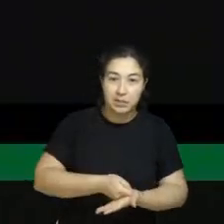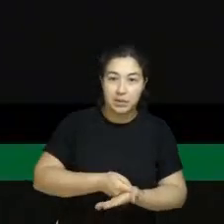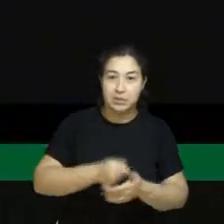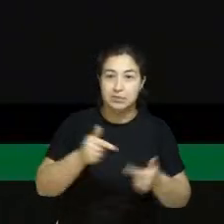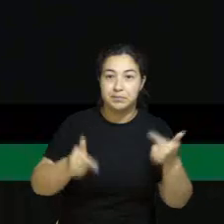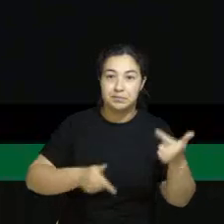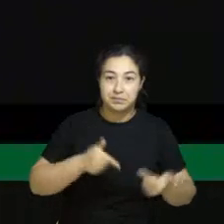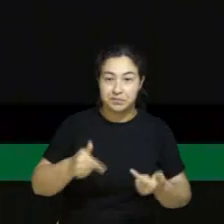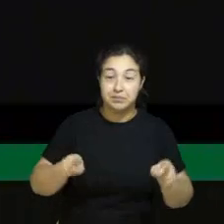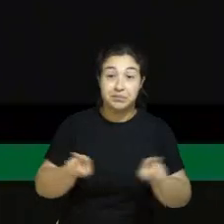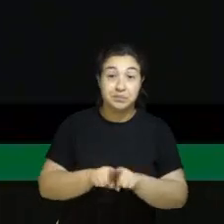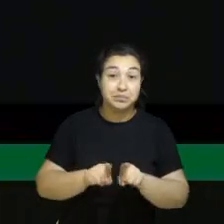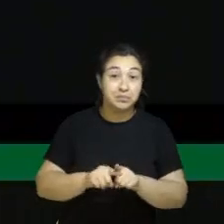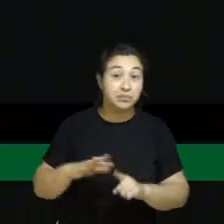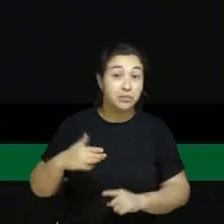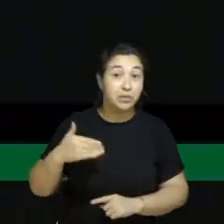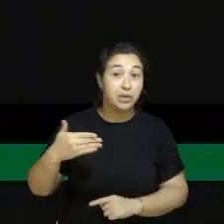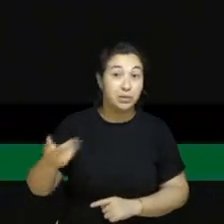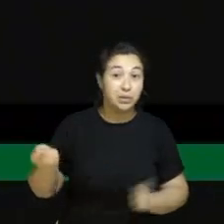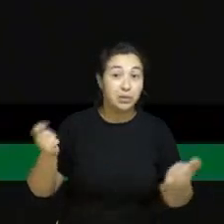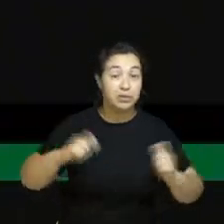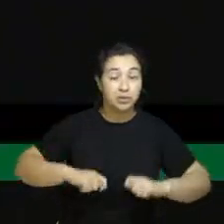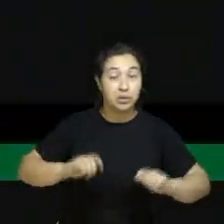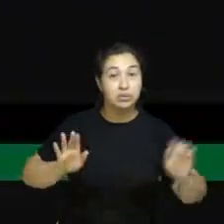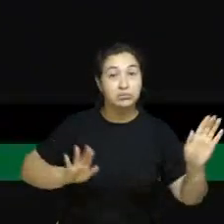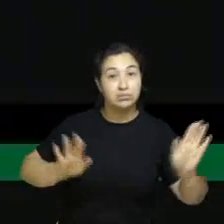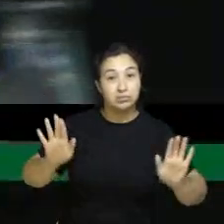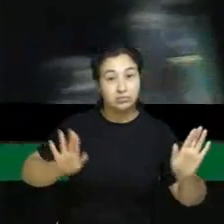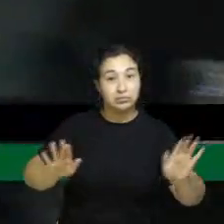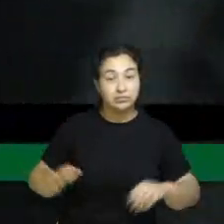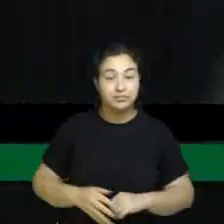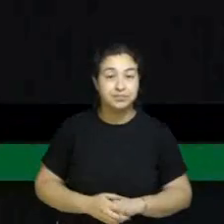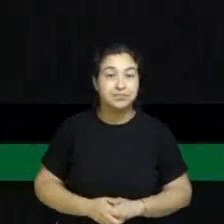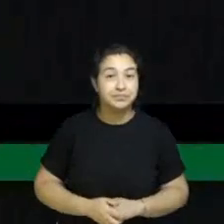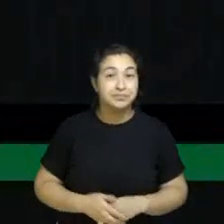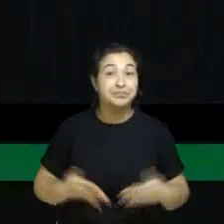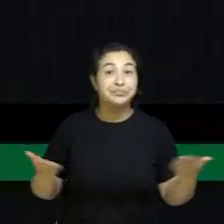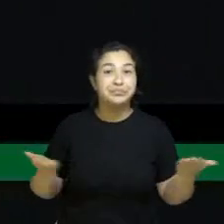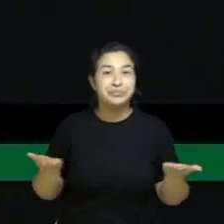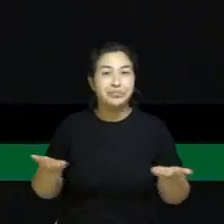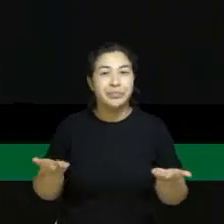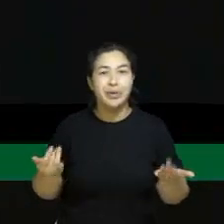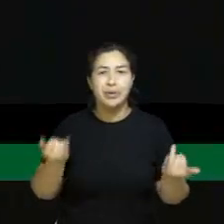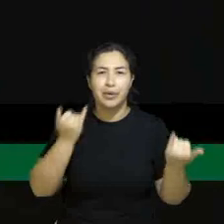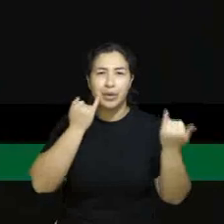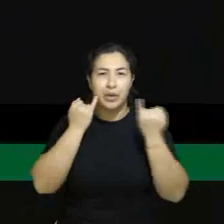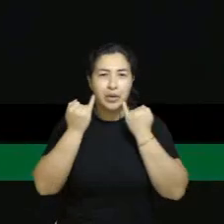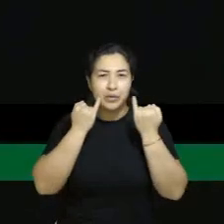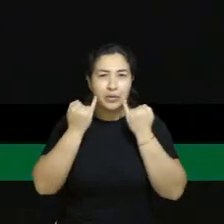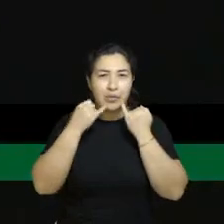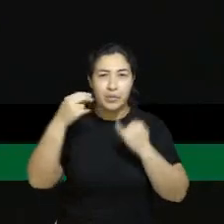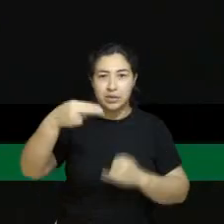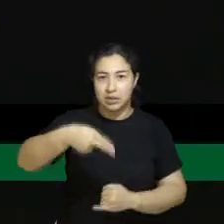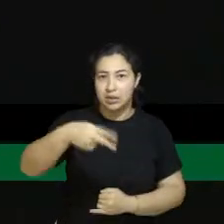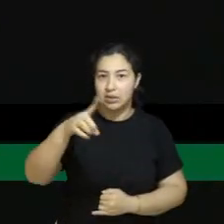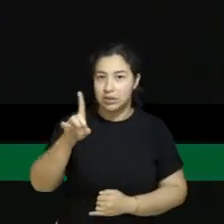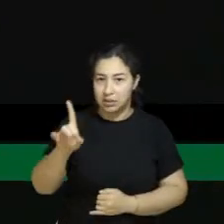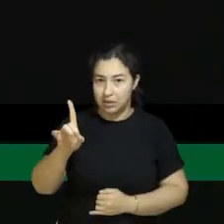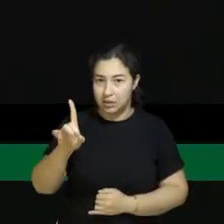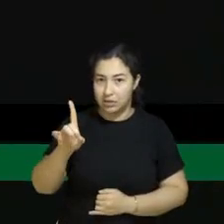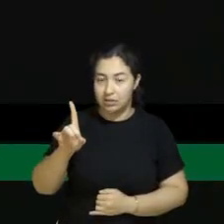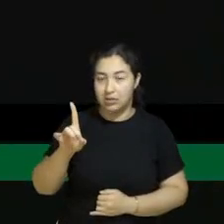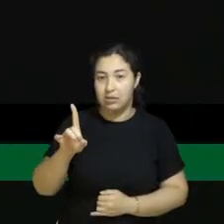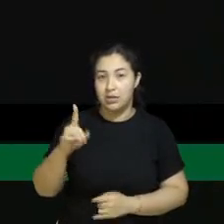e posteriormente faremos a licitação. E agora vem uma informação no ND, depois replicado por outros